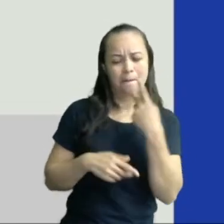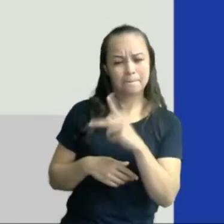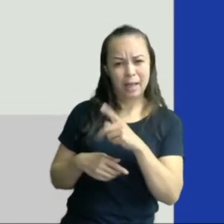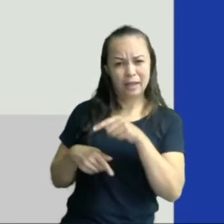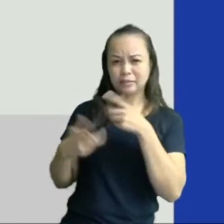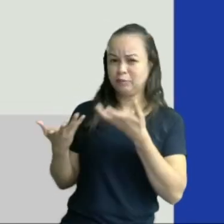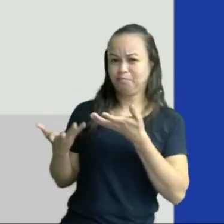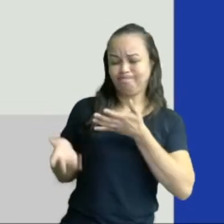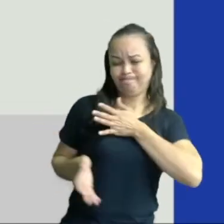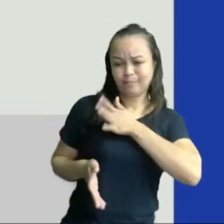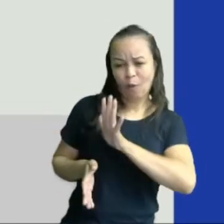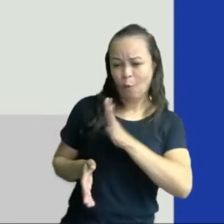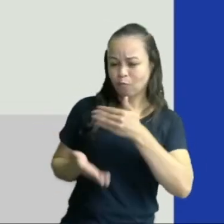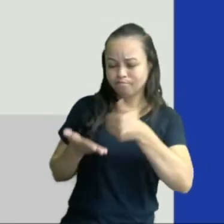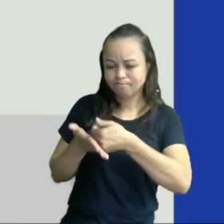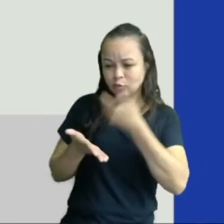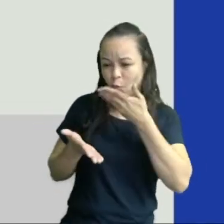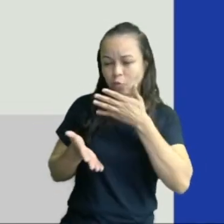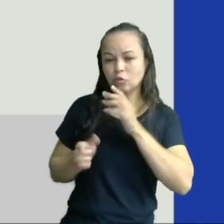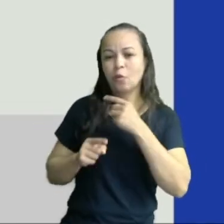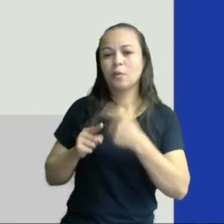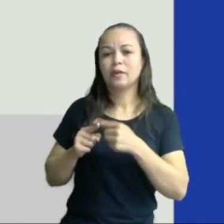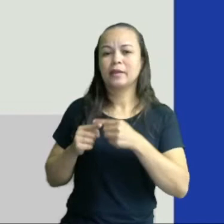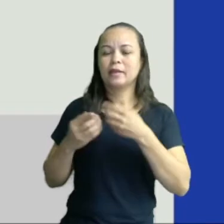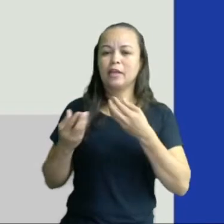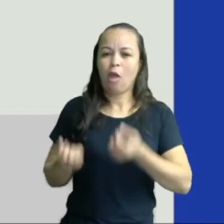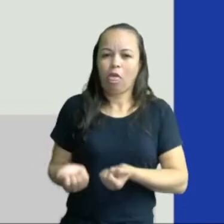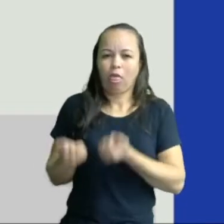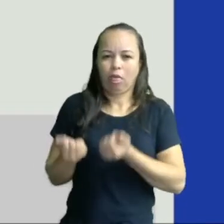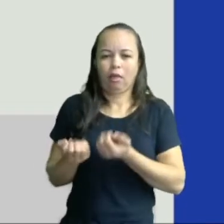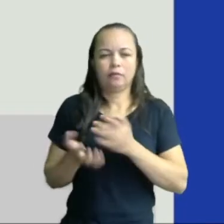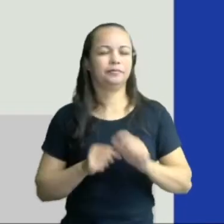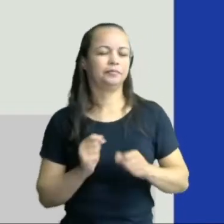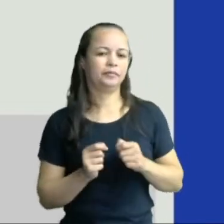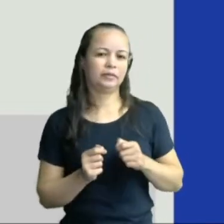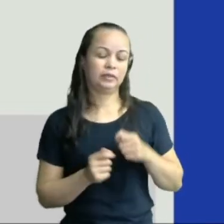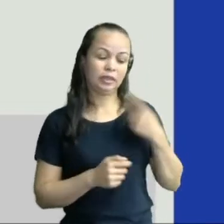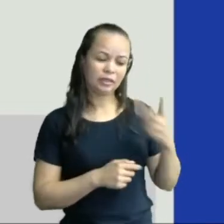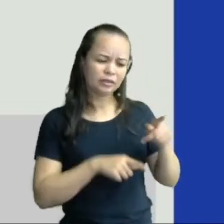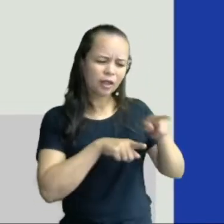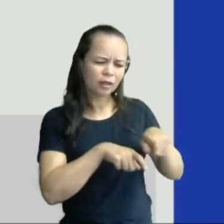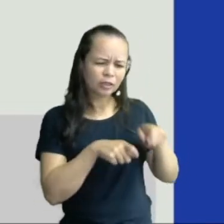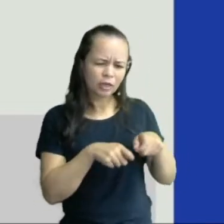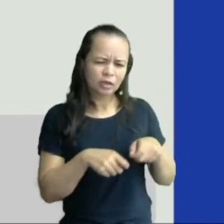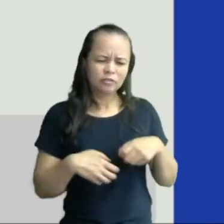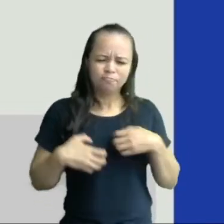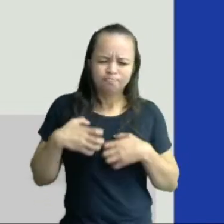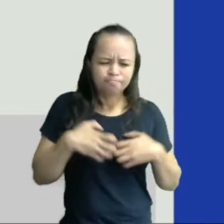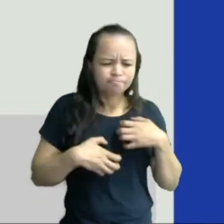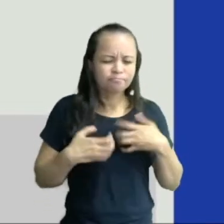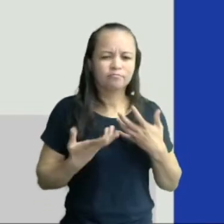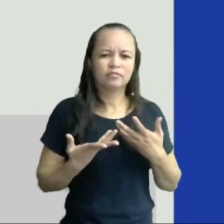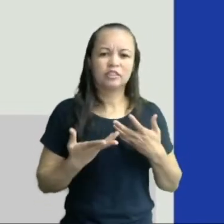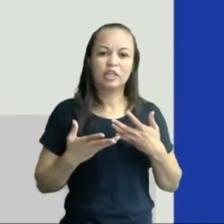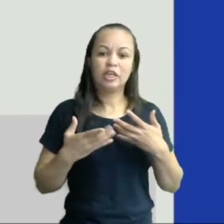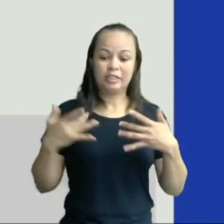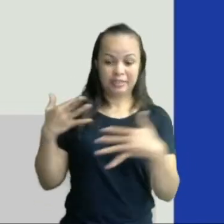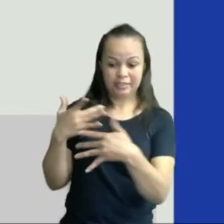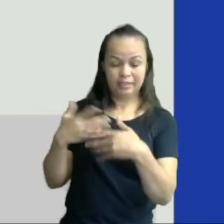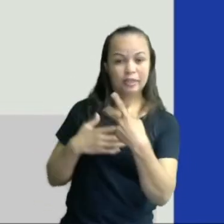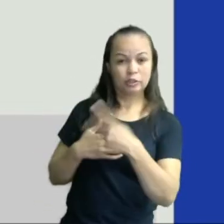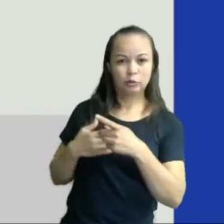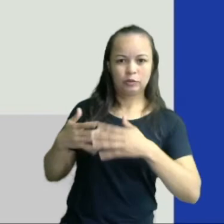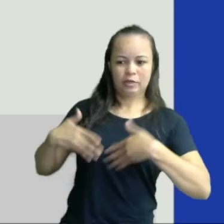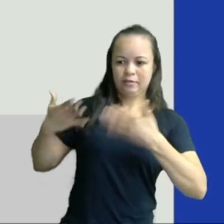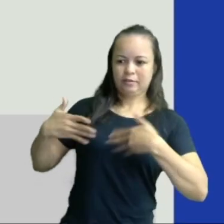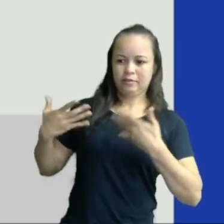leves, não gostou da sopa. Além disso, dizia que a vida no campo lhe parecia muito aborrecida e que na cidade tudo era divertido